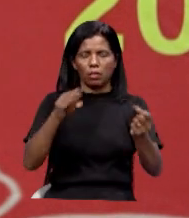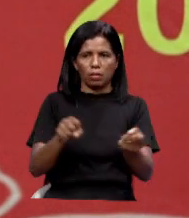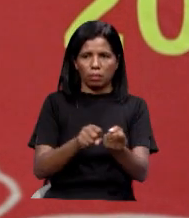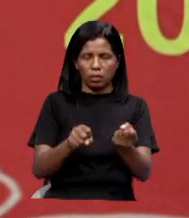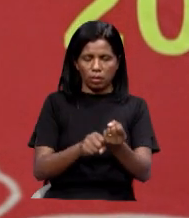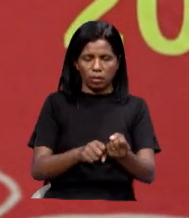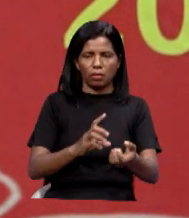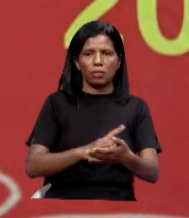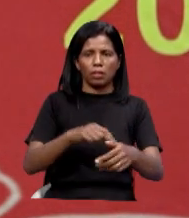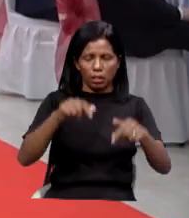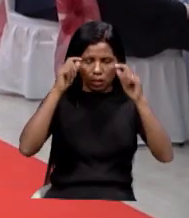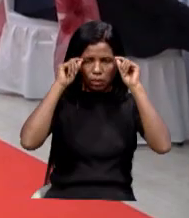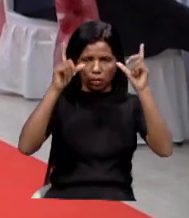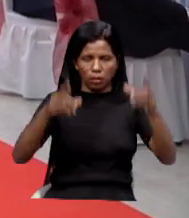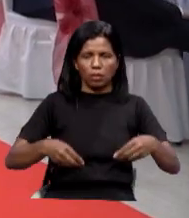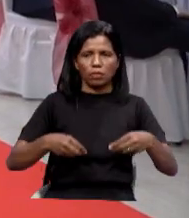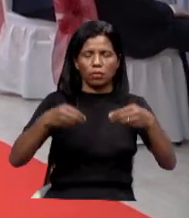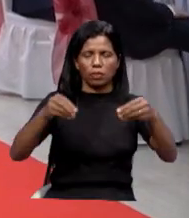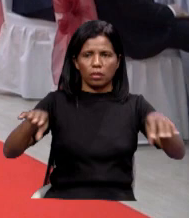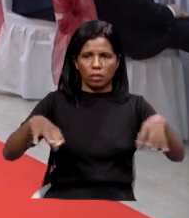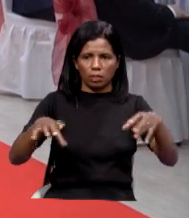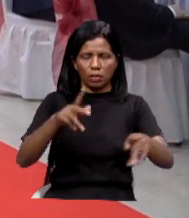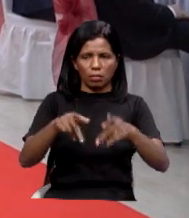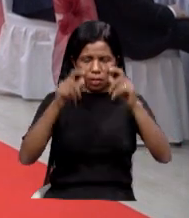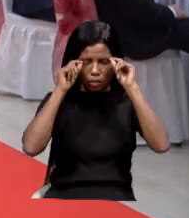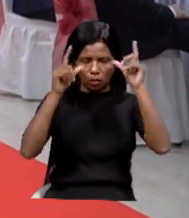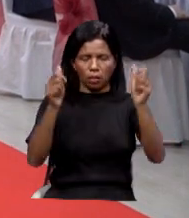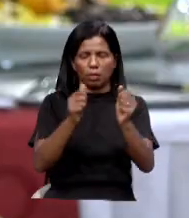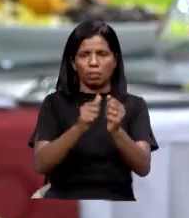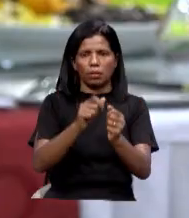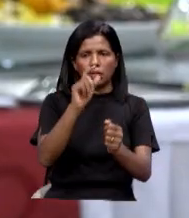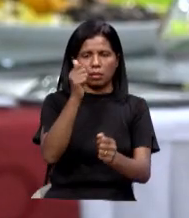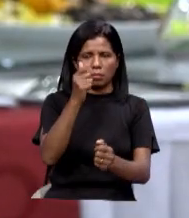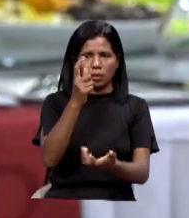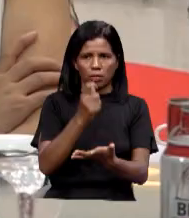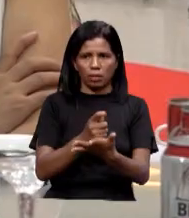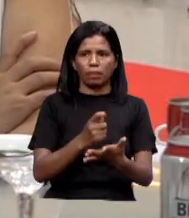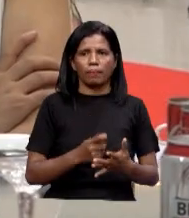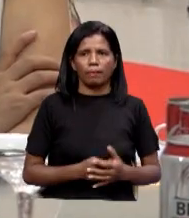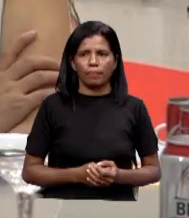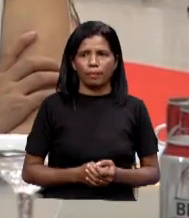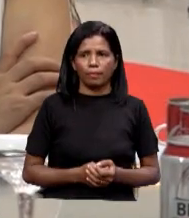ba investimentul de Timor-Leste, unde fu campus serviciu ba Timor-Uan rihun Sanulresin.